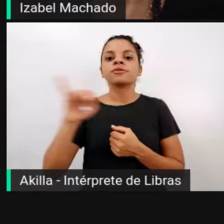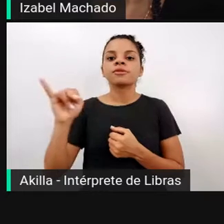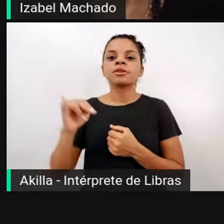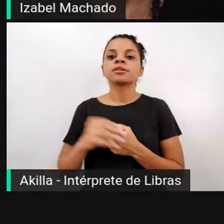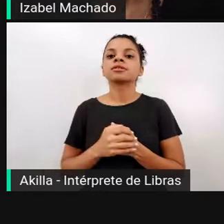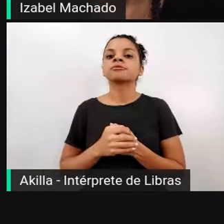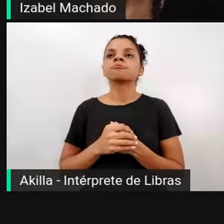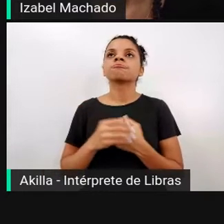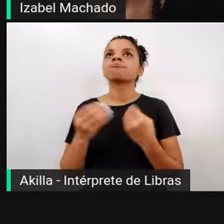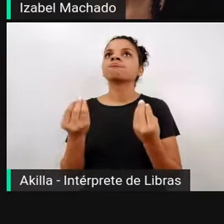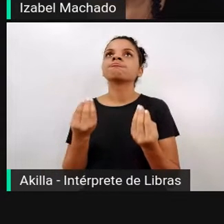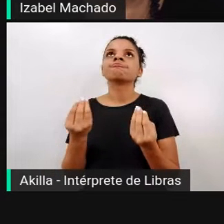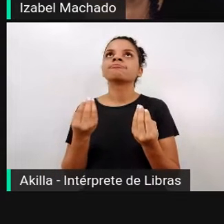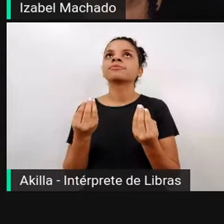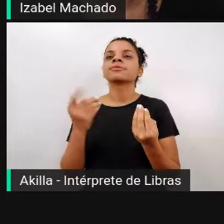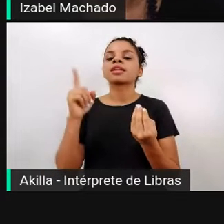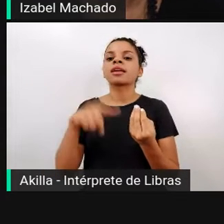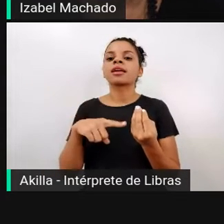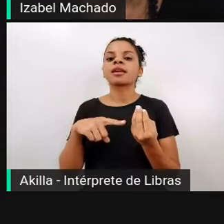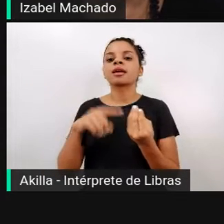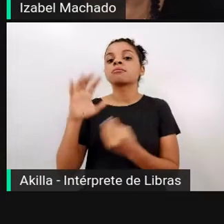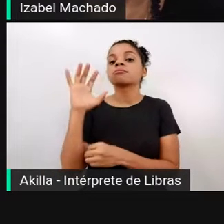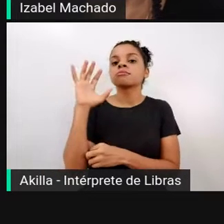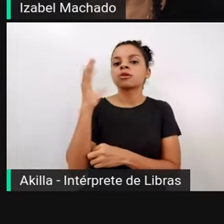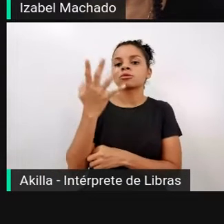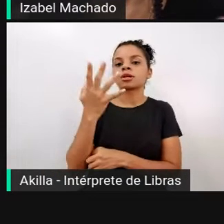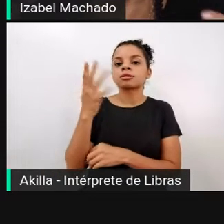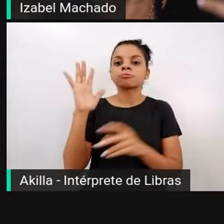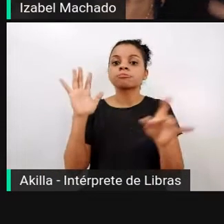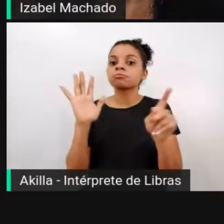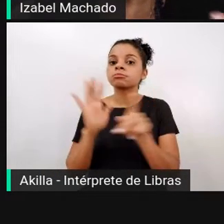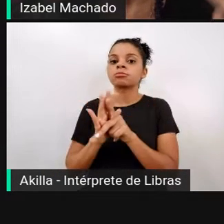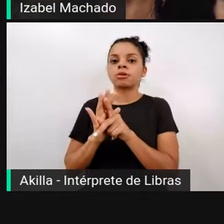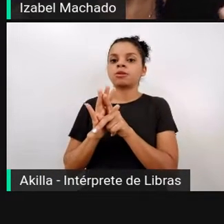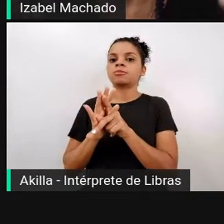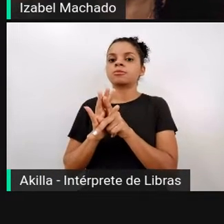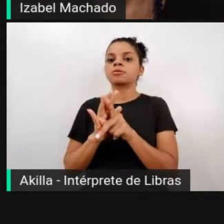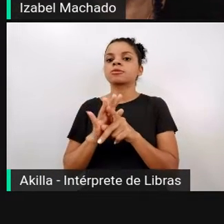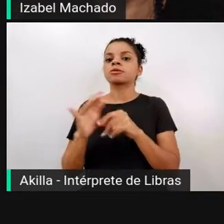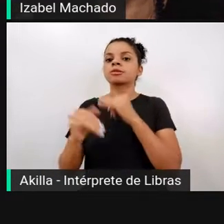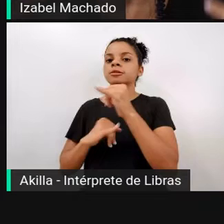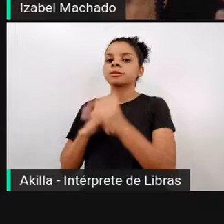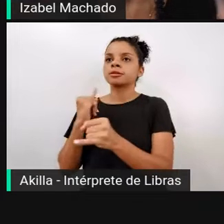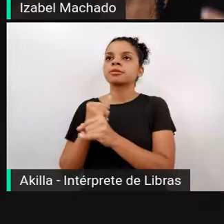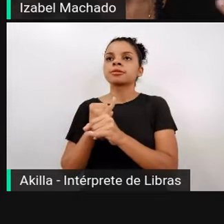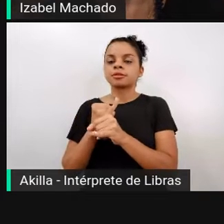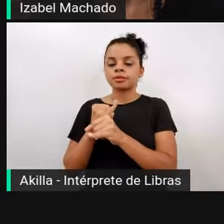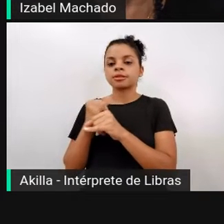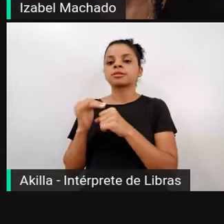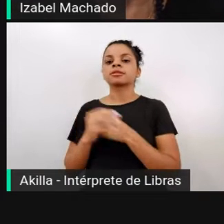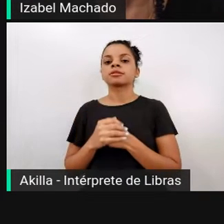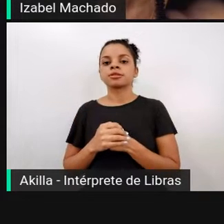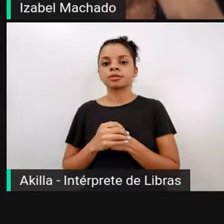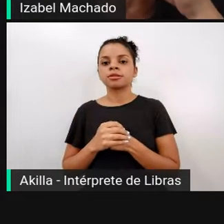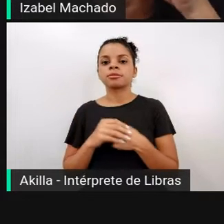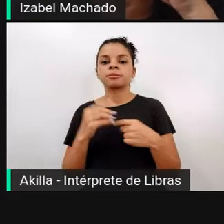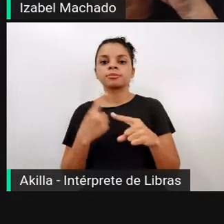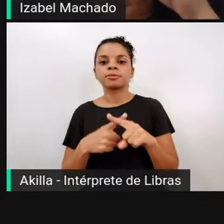um fenômeno absolutamente digital. Por quê? Porque eles assim se caracterizaram e assim ganharam